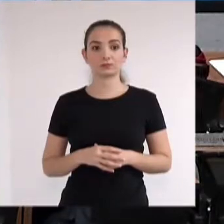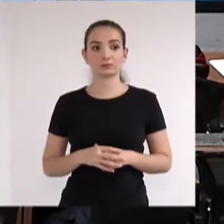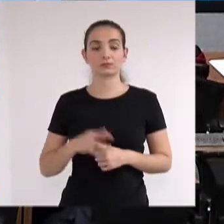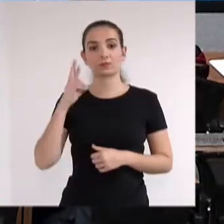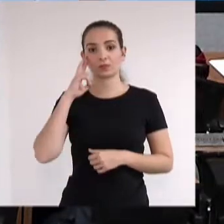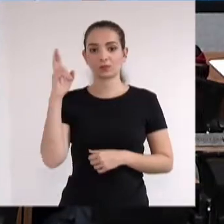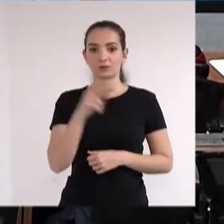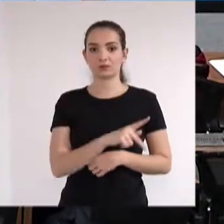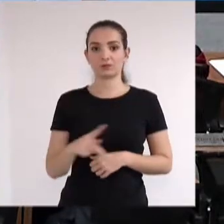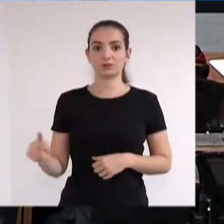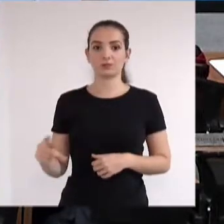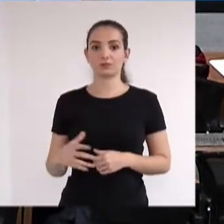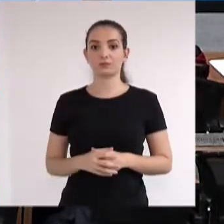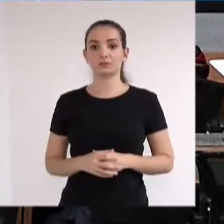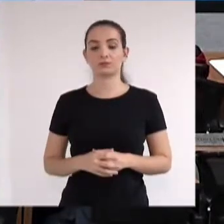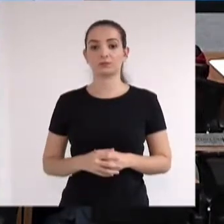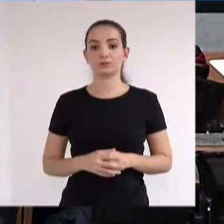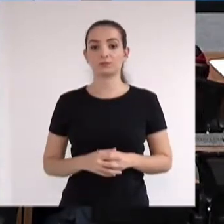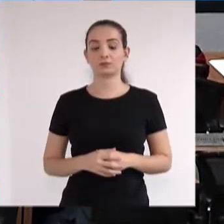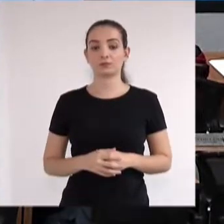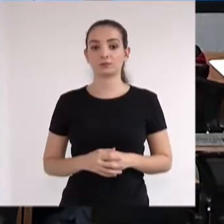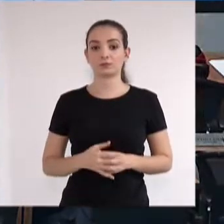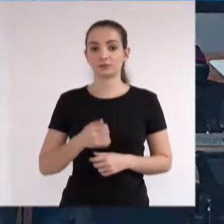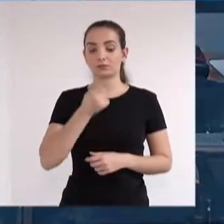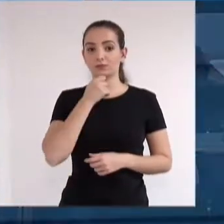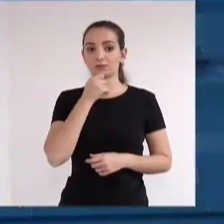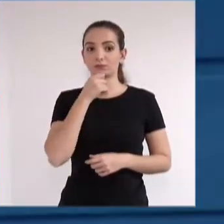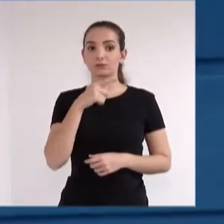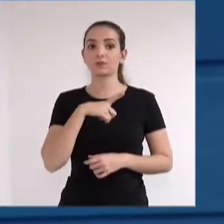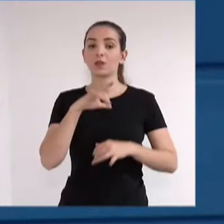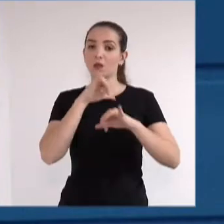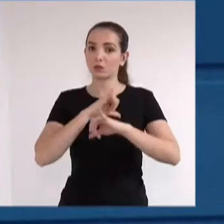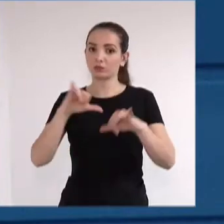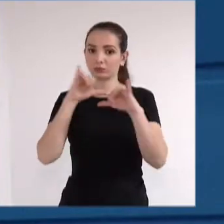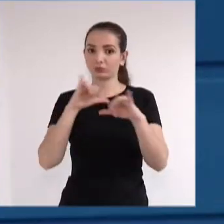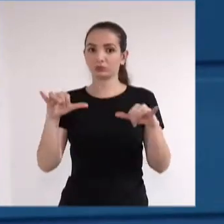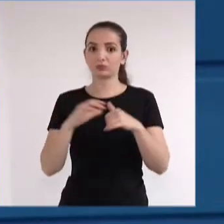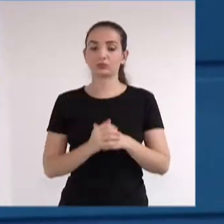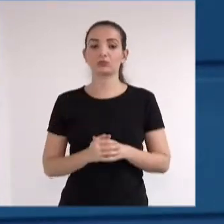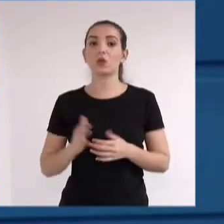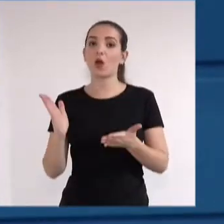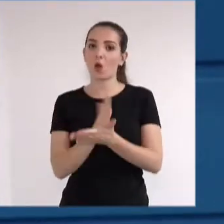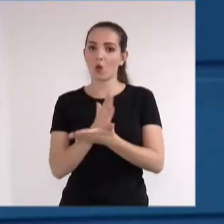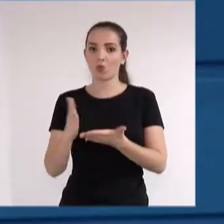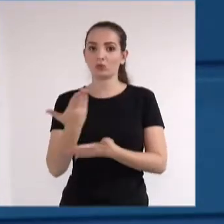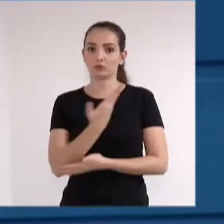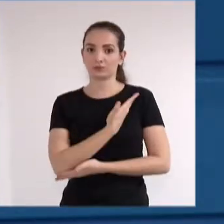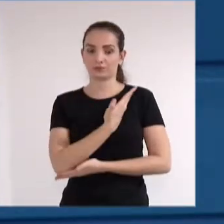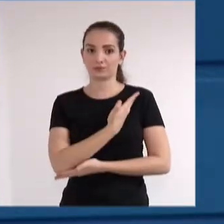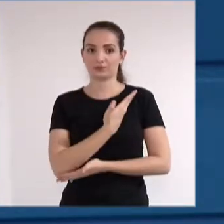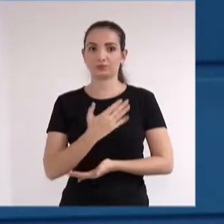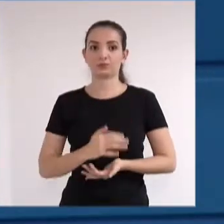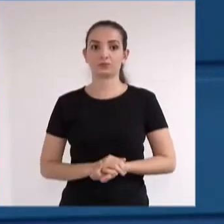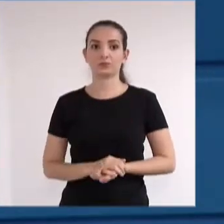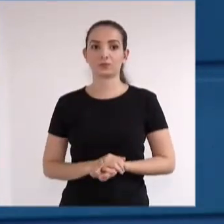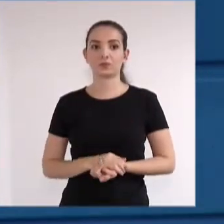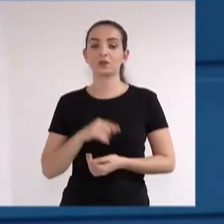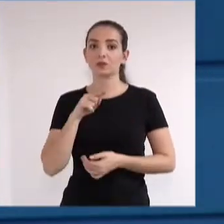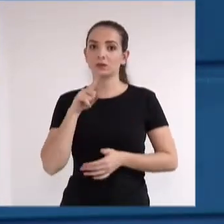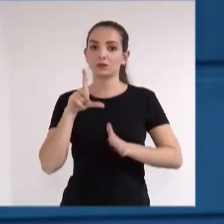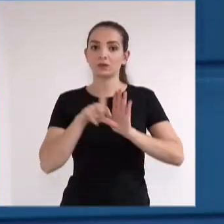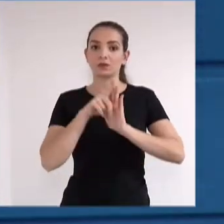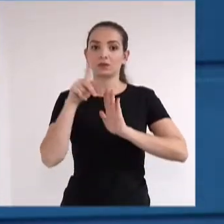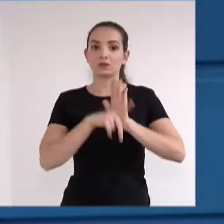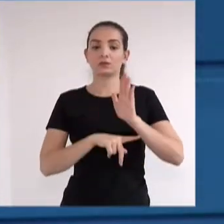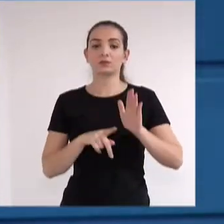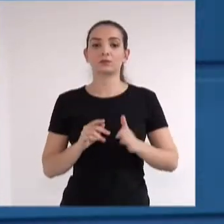Senhor presidente, ainda com algumas manifestações em relação a alguns colegas, em relação a esse projeto, dizendo que